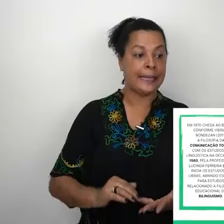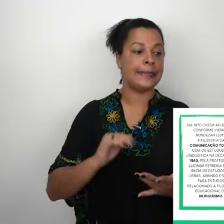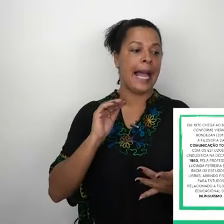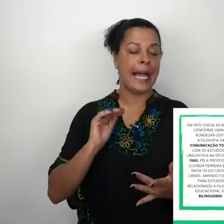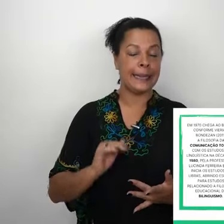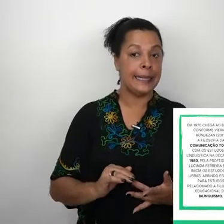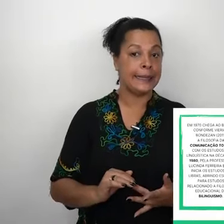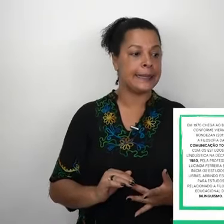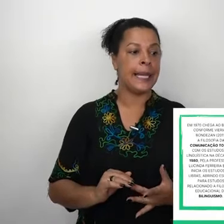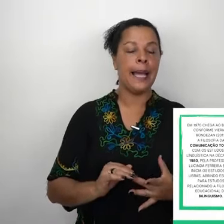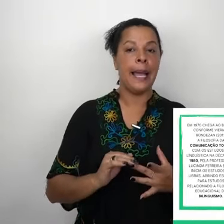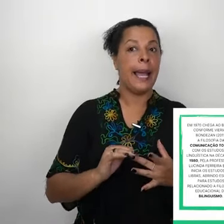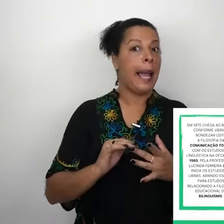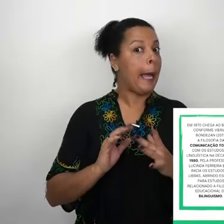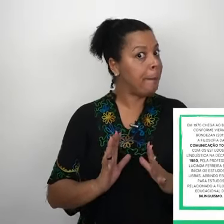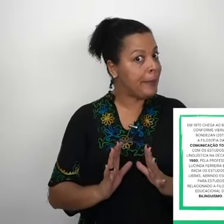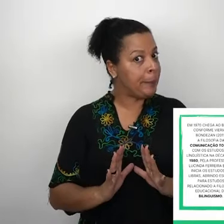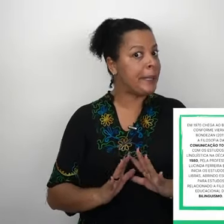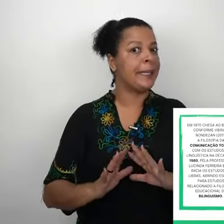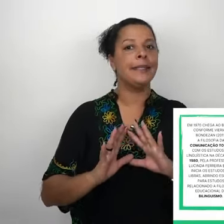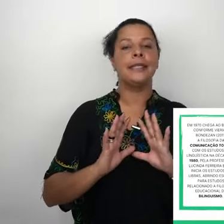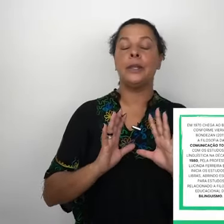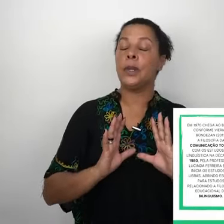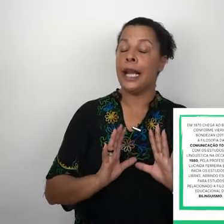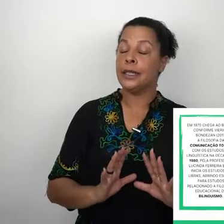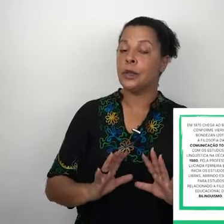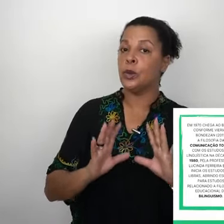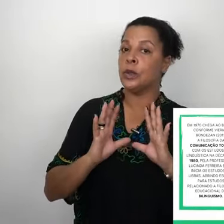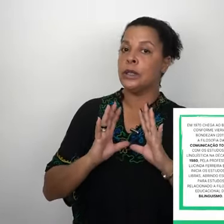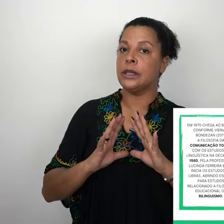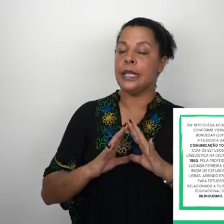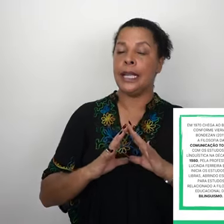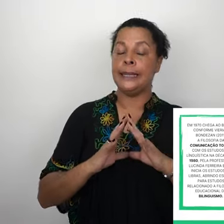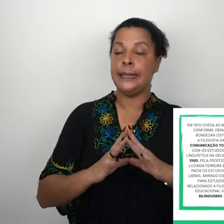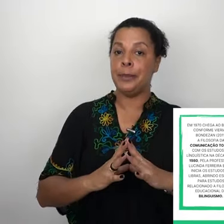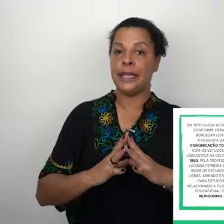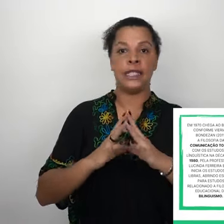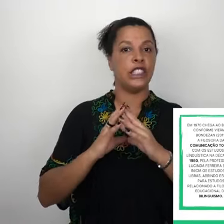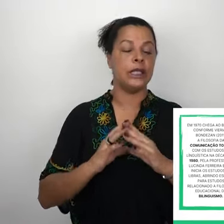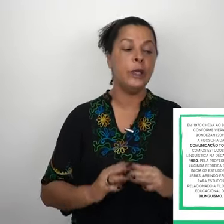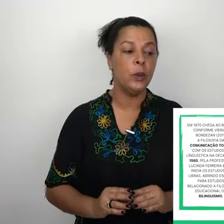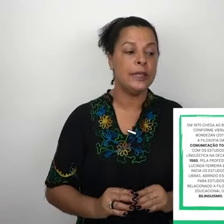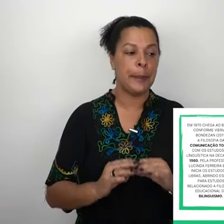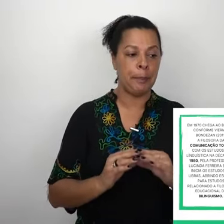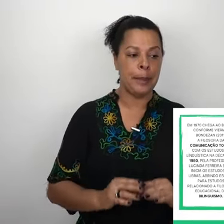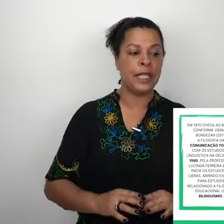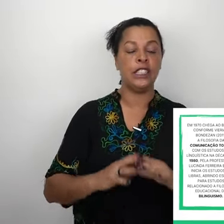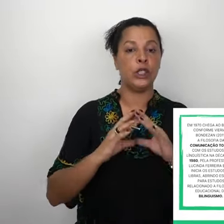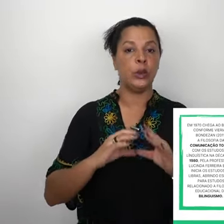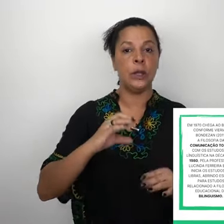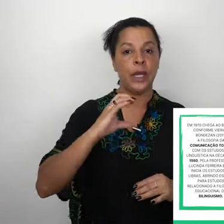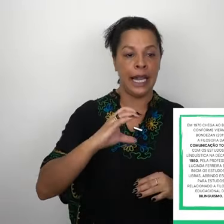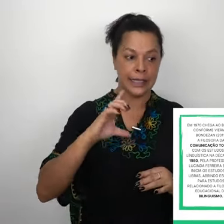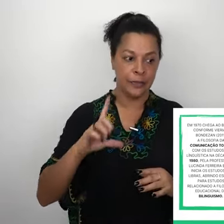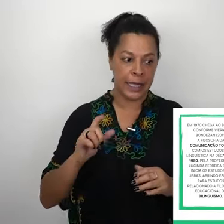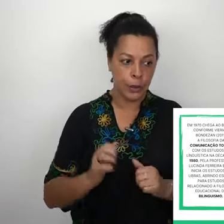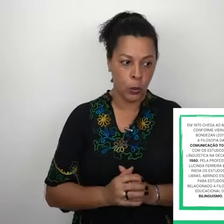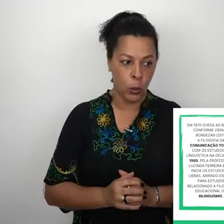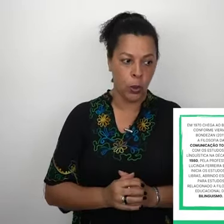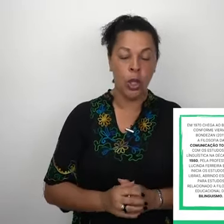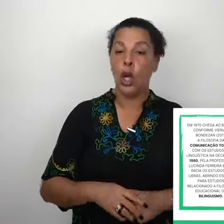os sinais, a dança, a mímica, que no caso da Libras a gente não usa mímica, a gente